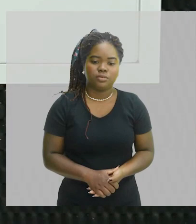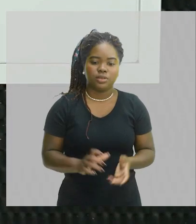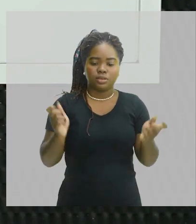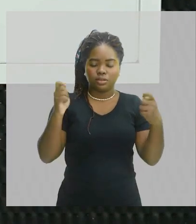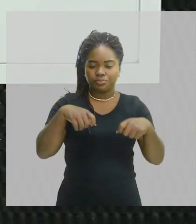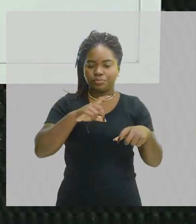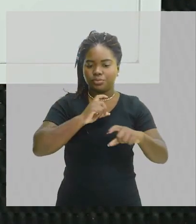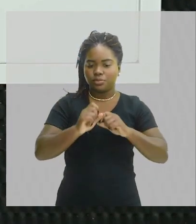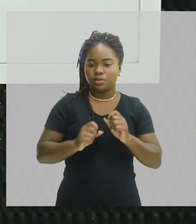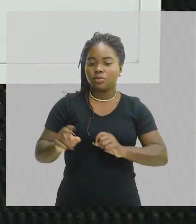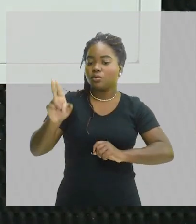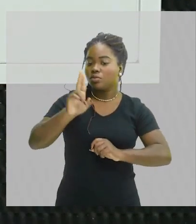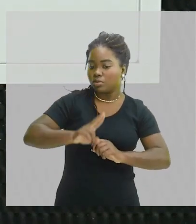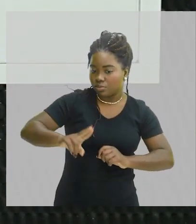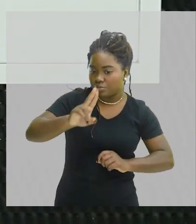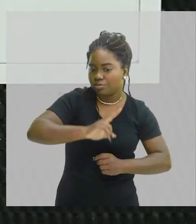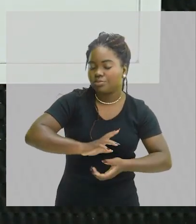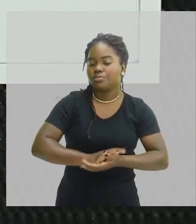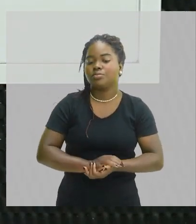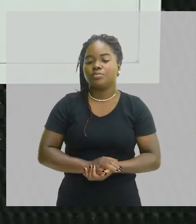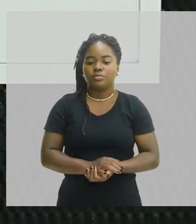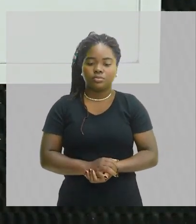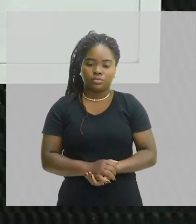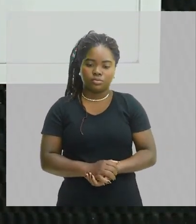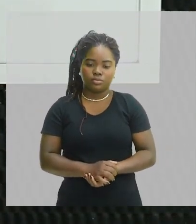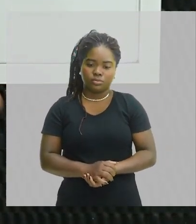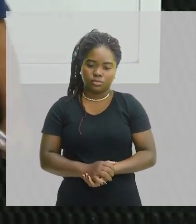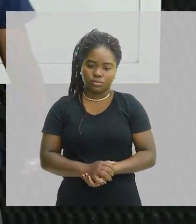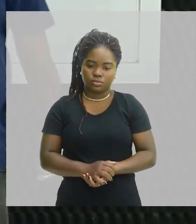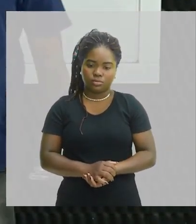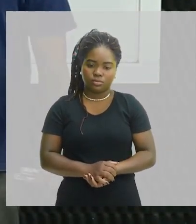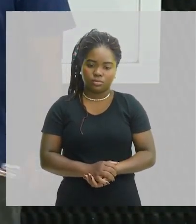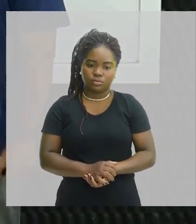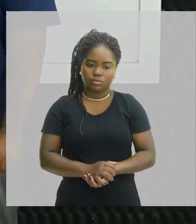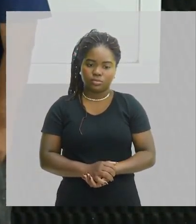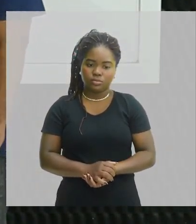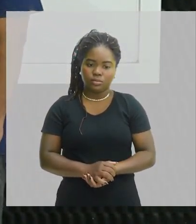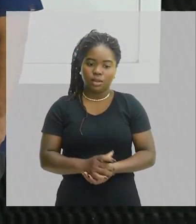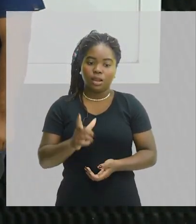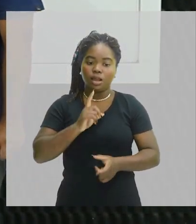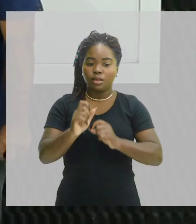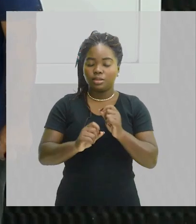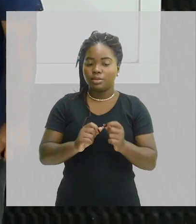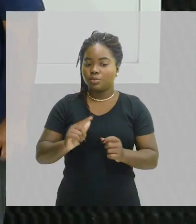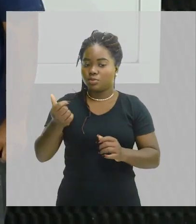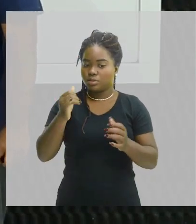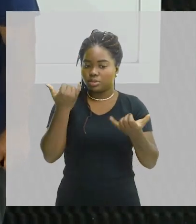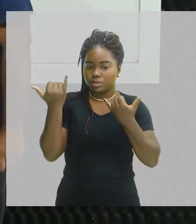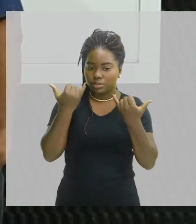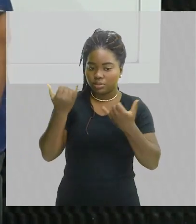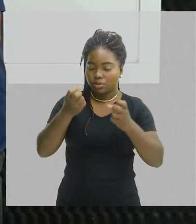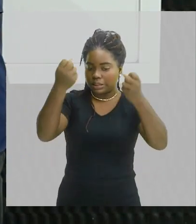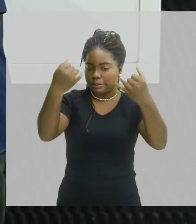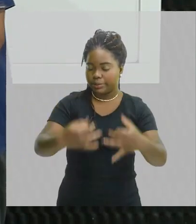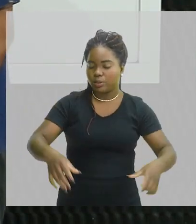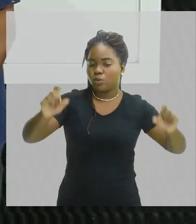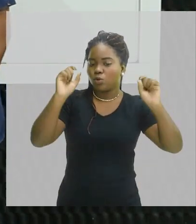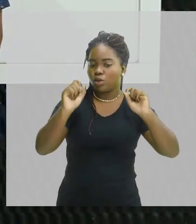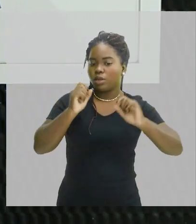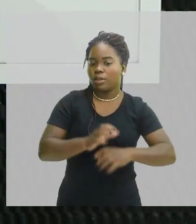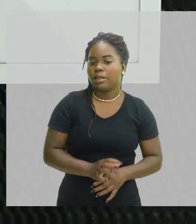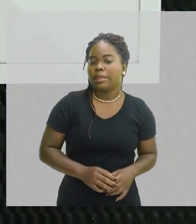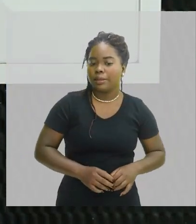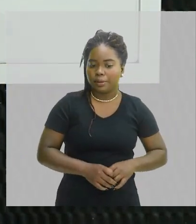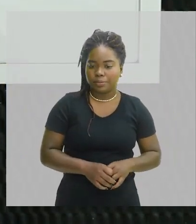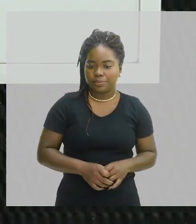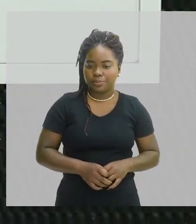aí funcionar, ok? Então vamos lá para as outras informações, né? Ele diz, ó, que a força